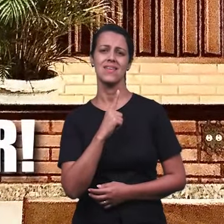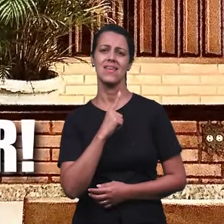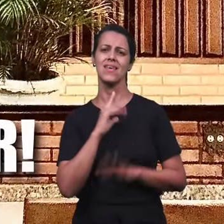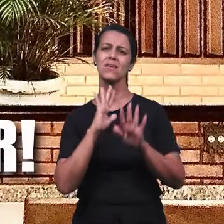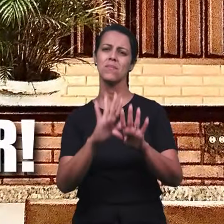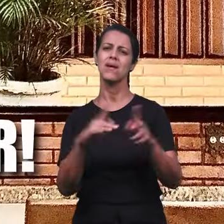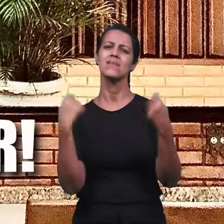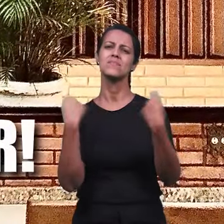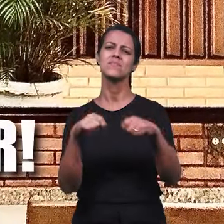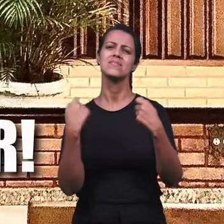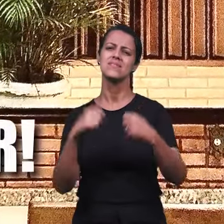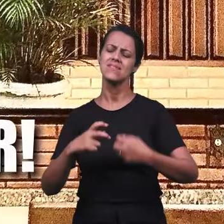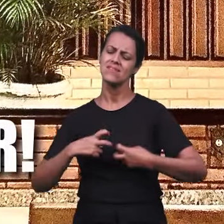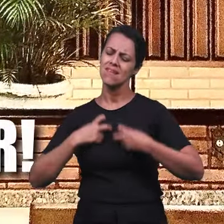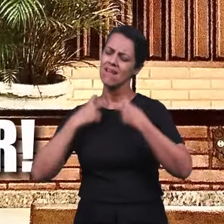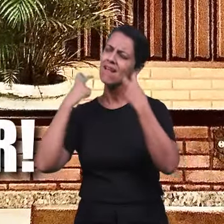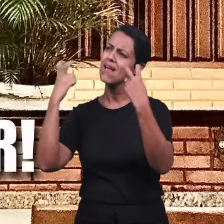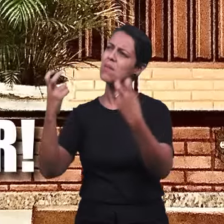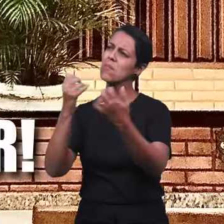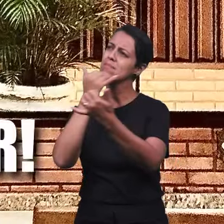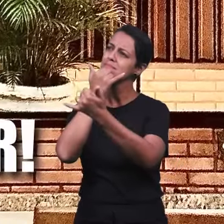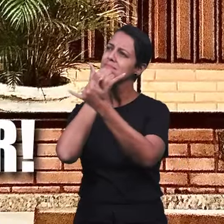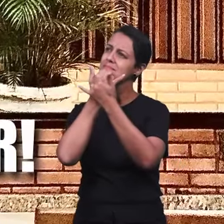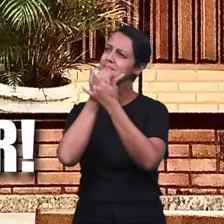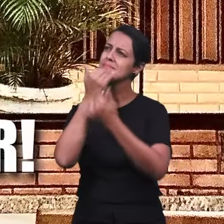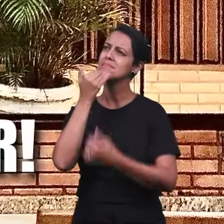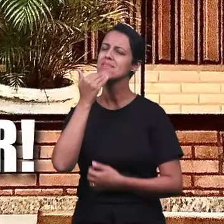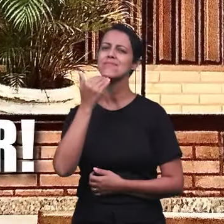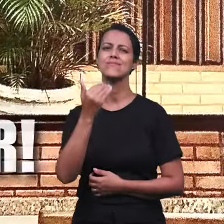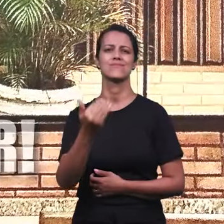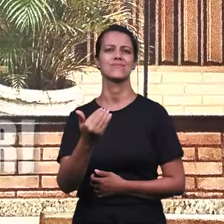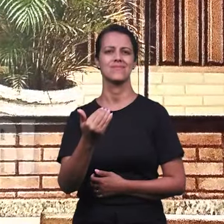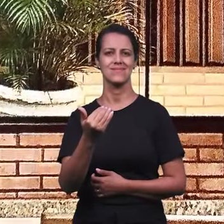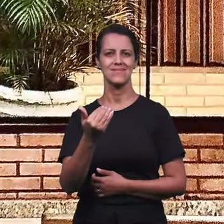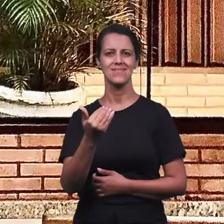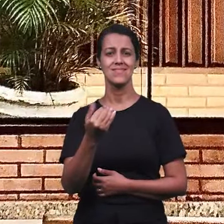too não cesses pois de clamar